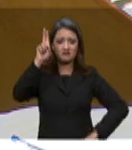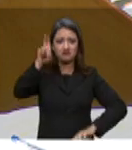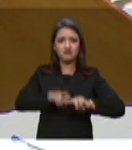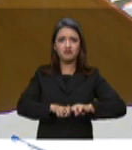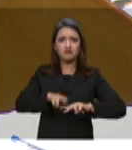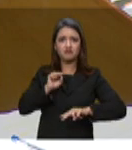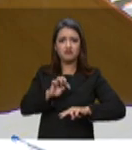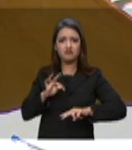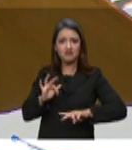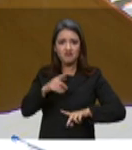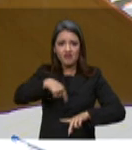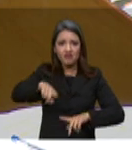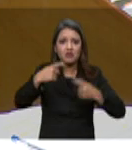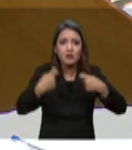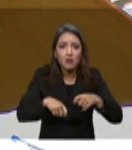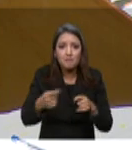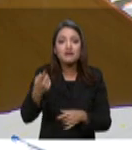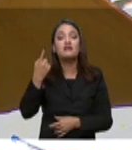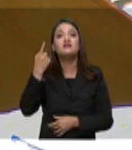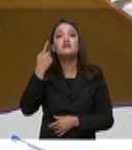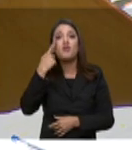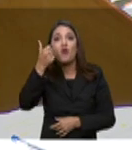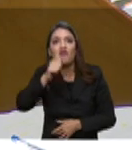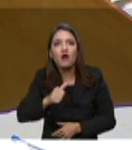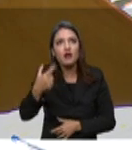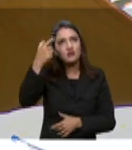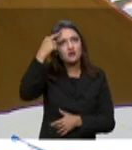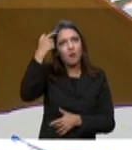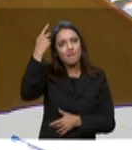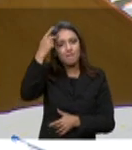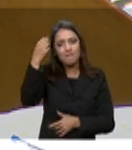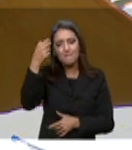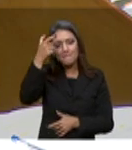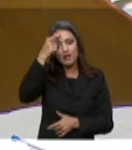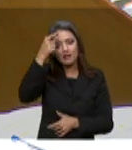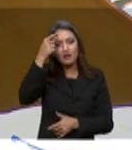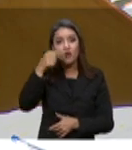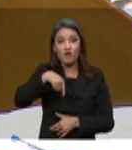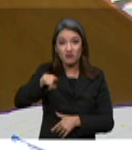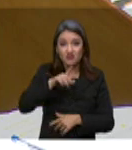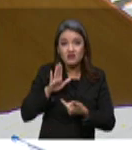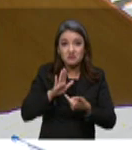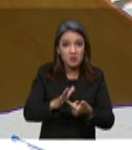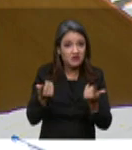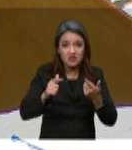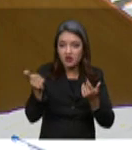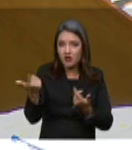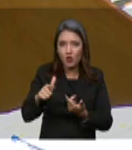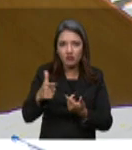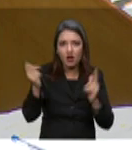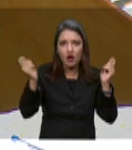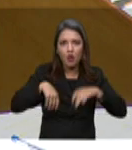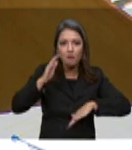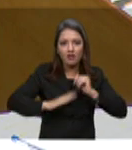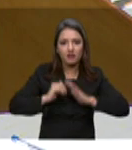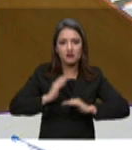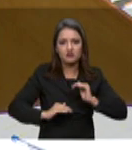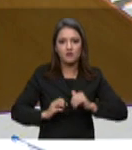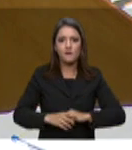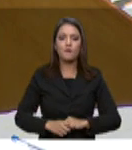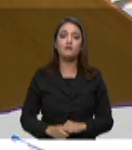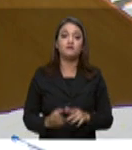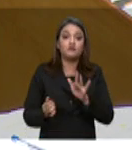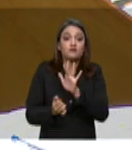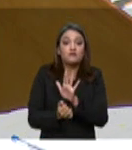suprema corte Vocês precisam passar por um teste de sanidade mental Vocês demonstram a incompetência de vocês em